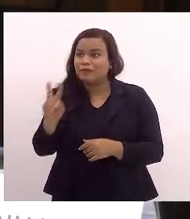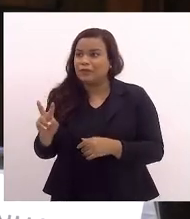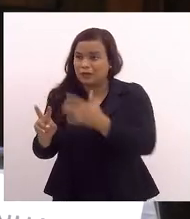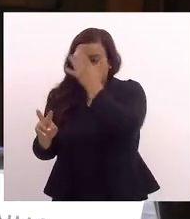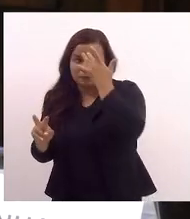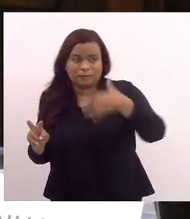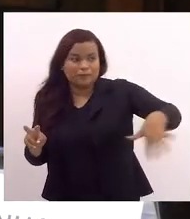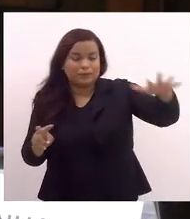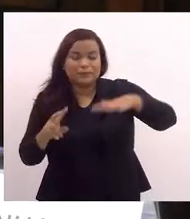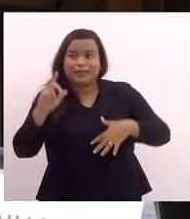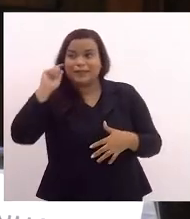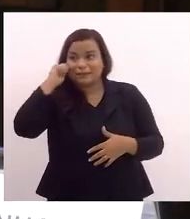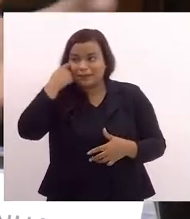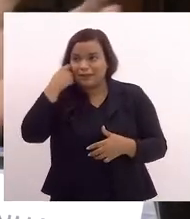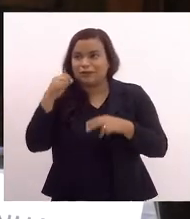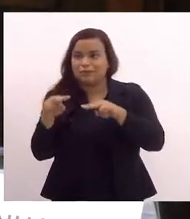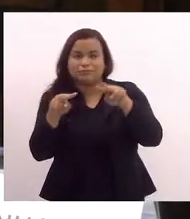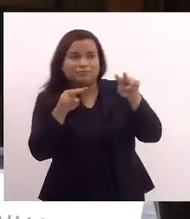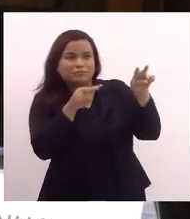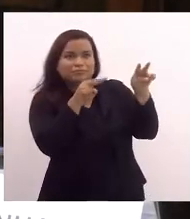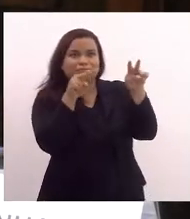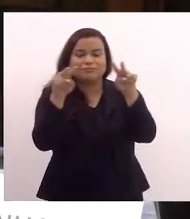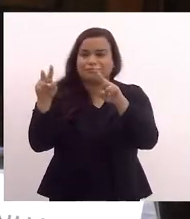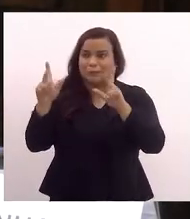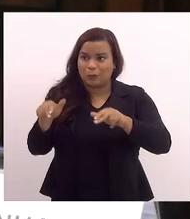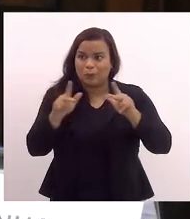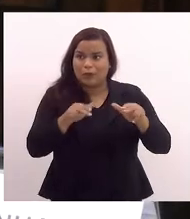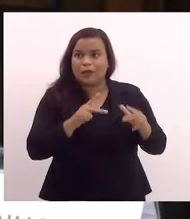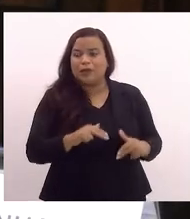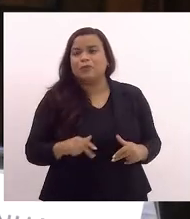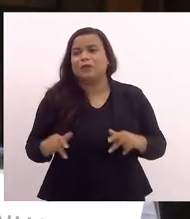negro, dos irmãos